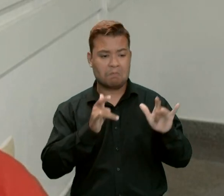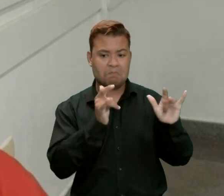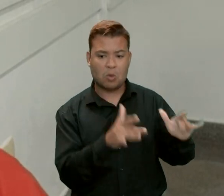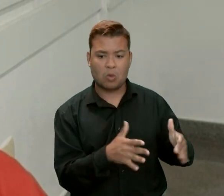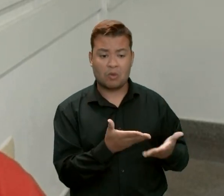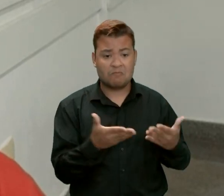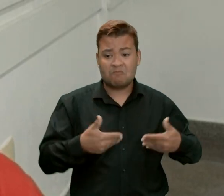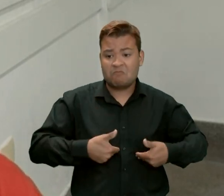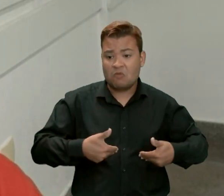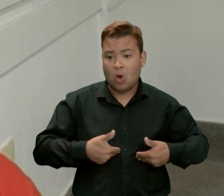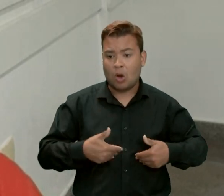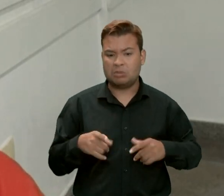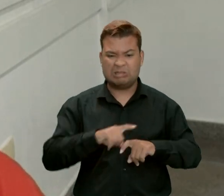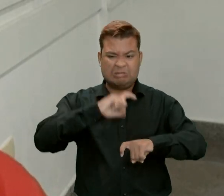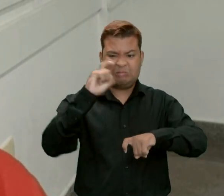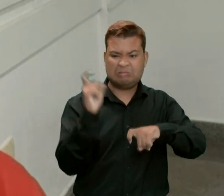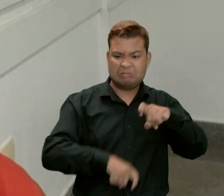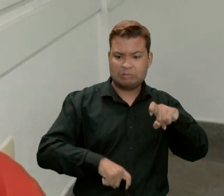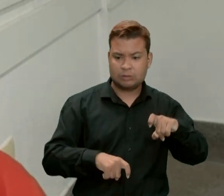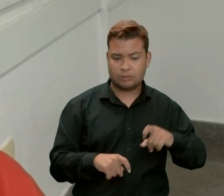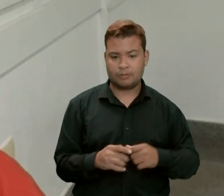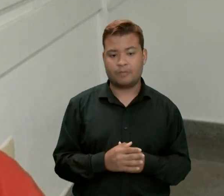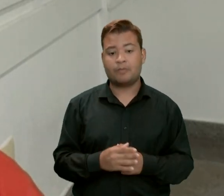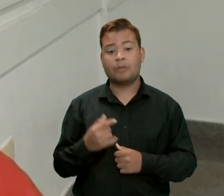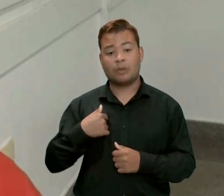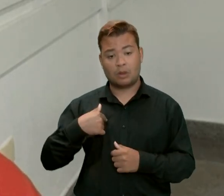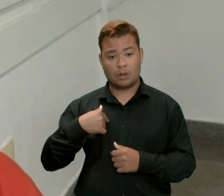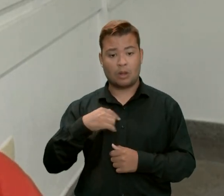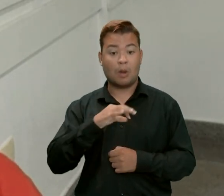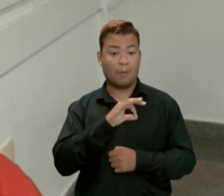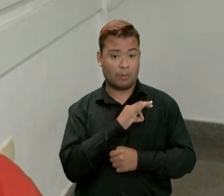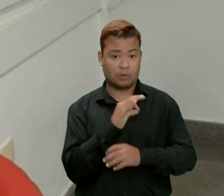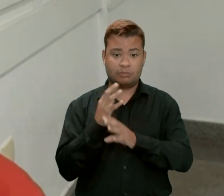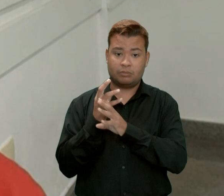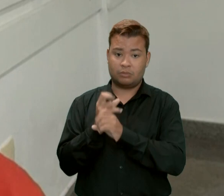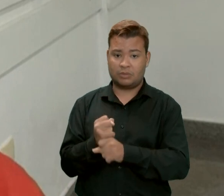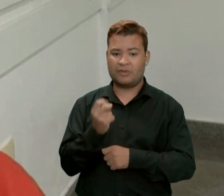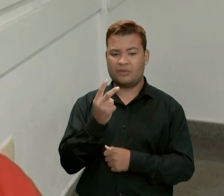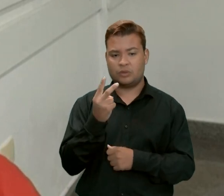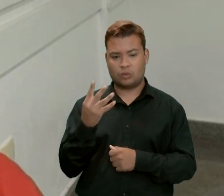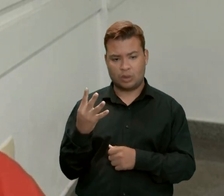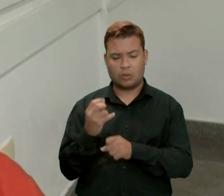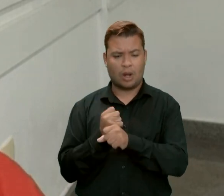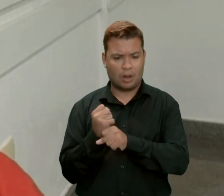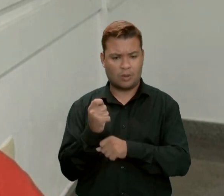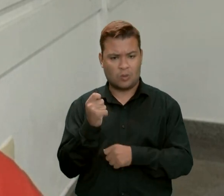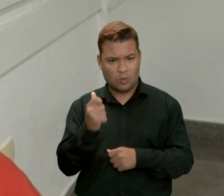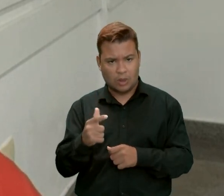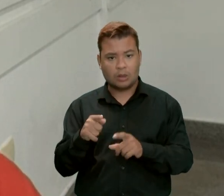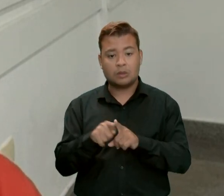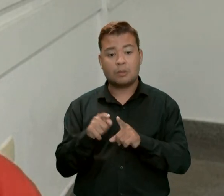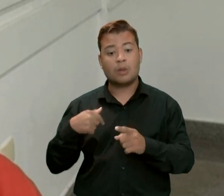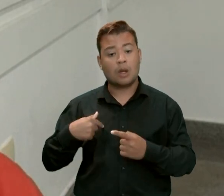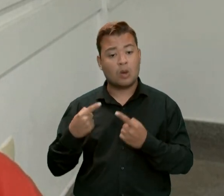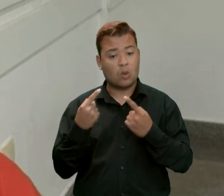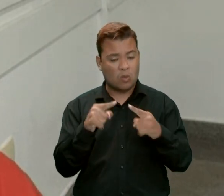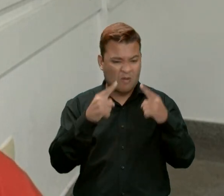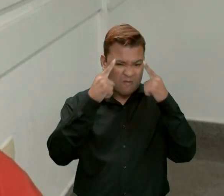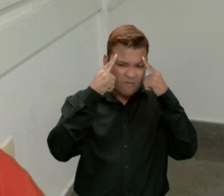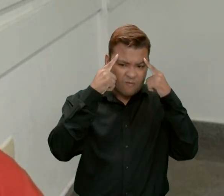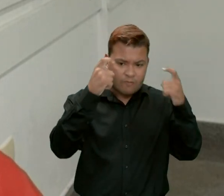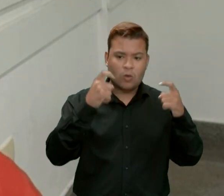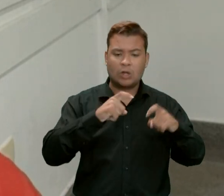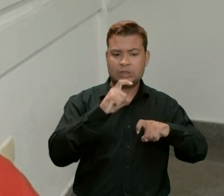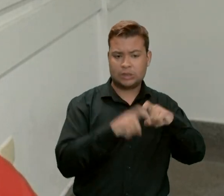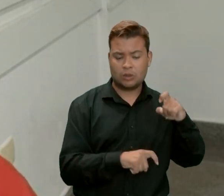fome, a violência sexual. Eu sou policial há quase 24 anos e trabalho com enfrentamento às violências sexuais, ao trabalho